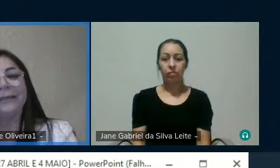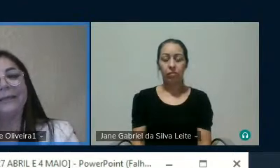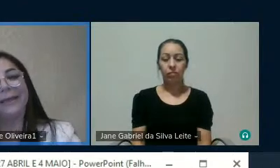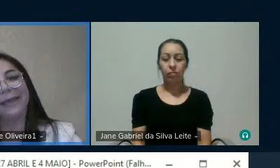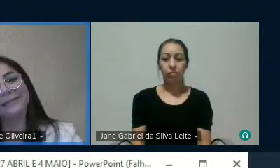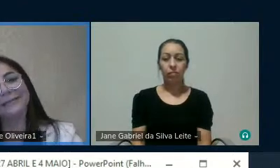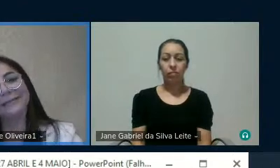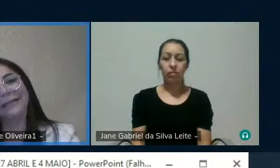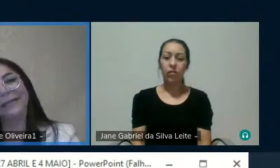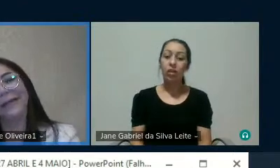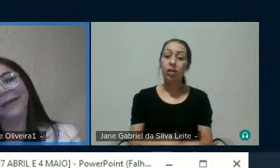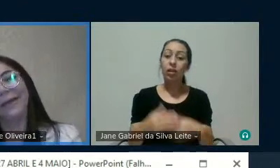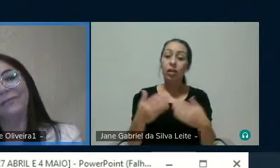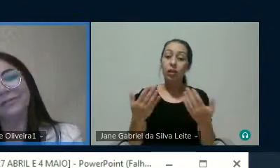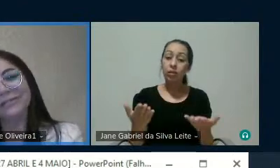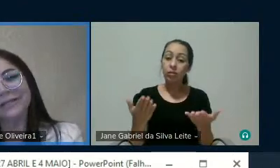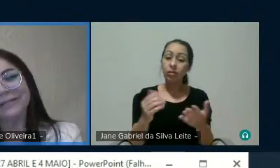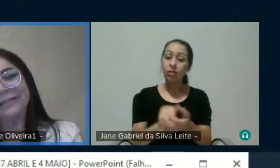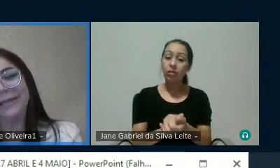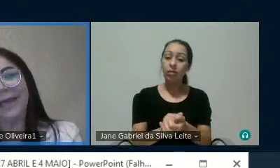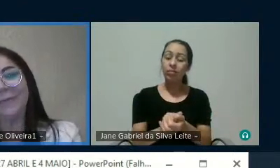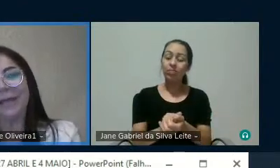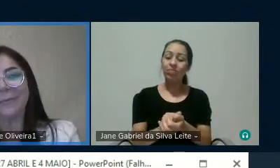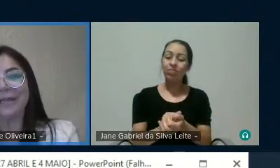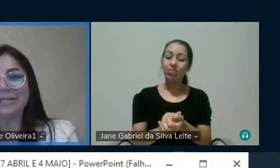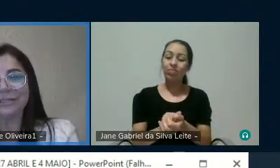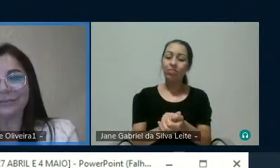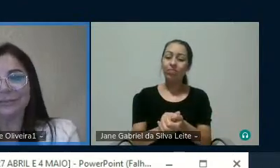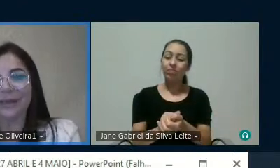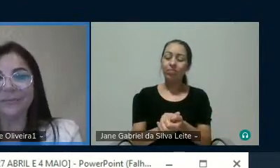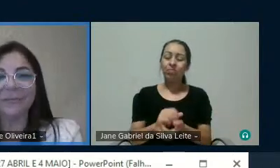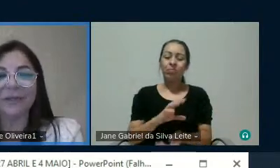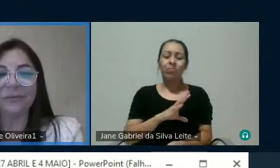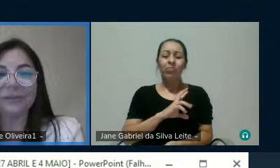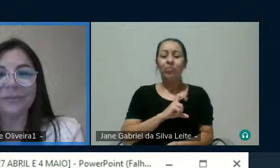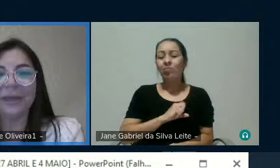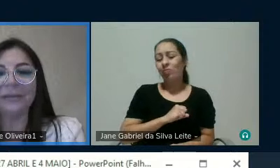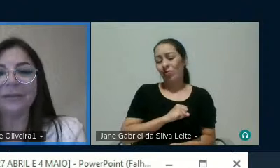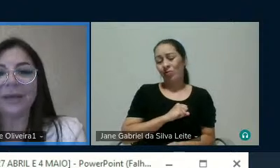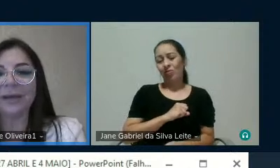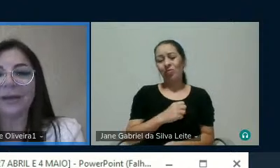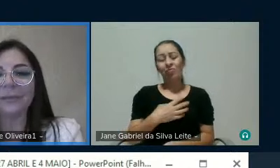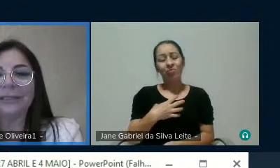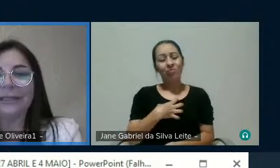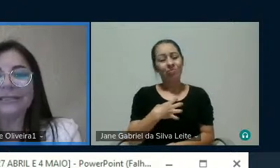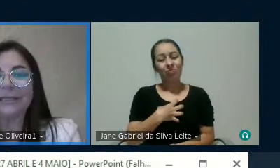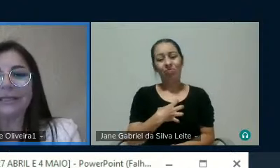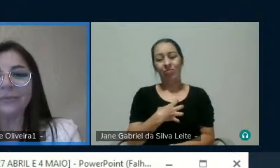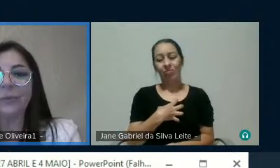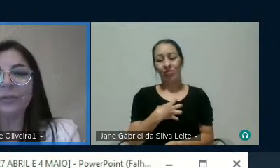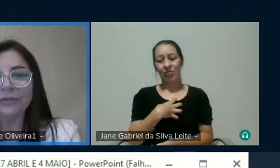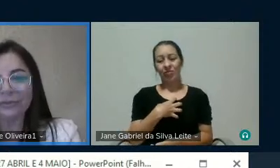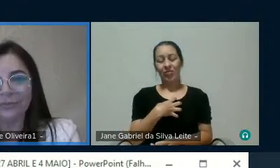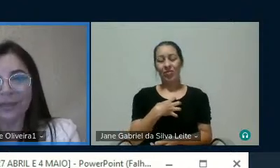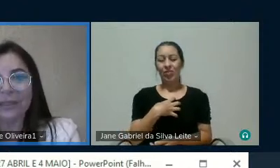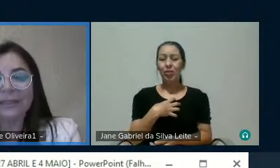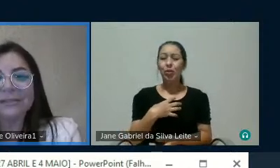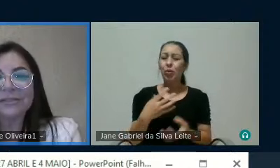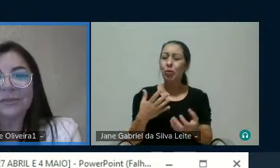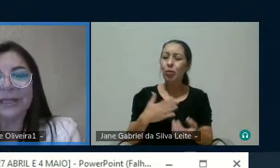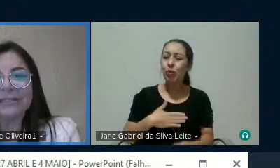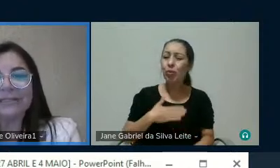E aqui, esse aqui, vou dizer assim, que é a minha paixão, tá? Que eu também me interessei